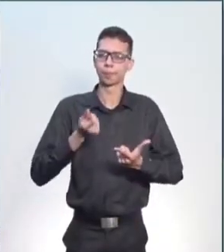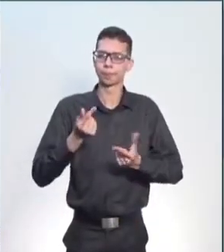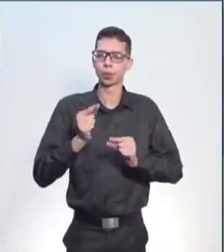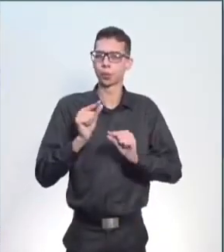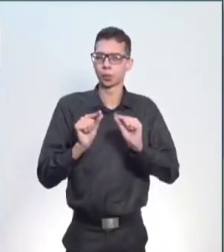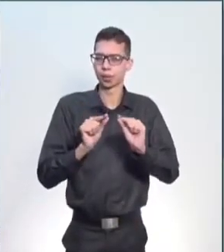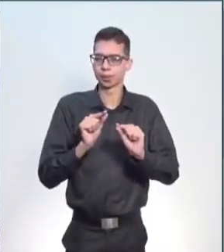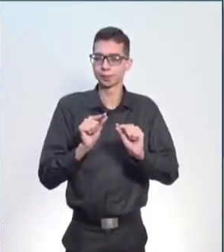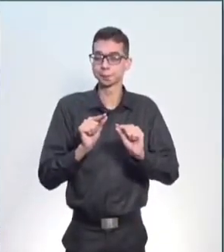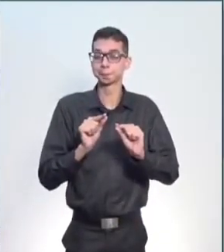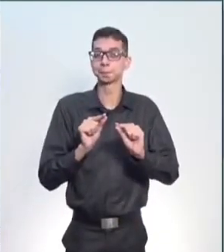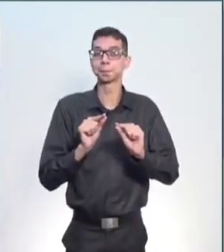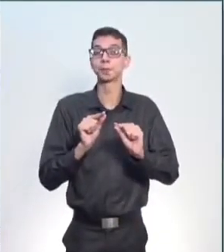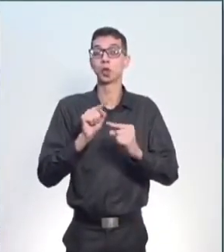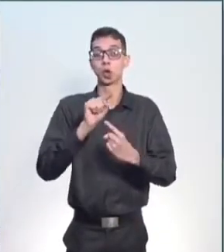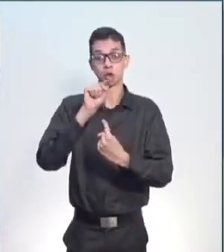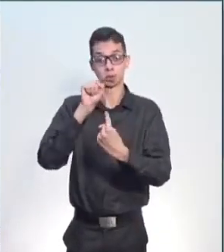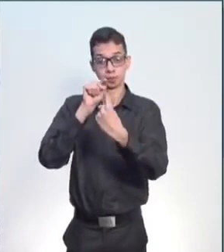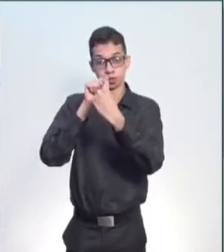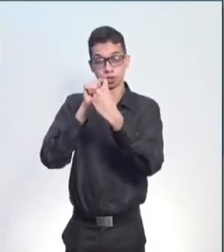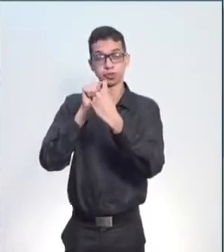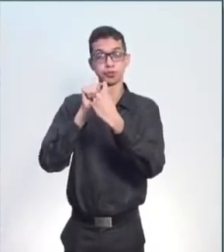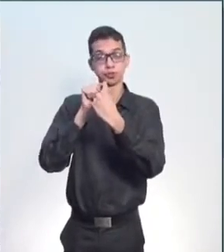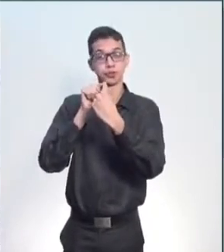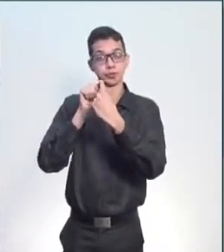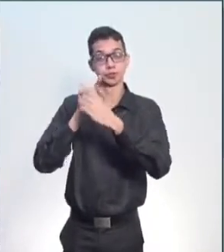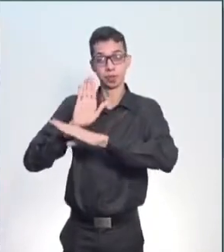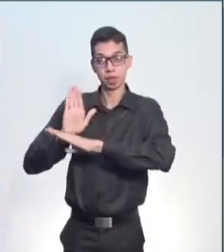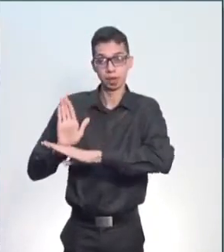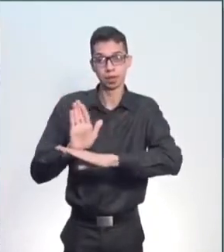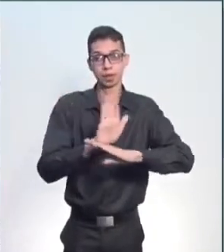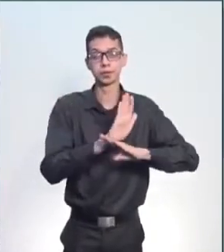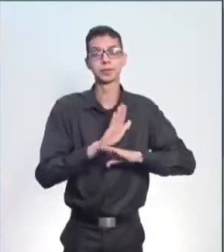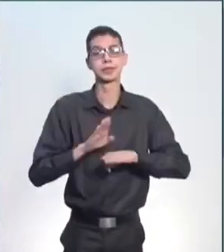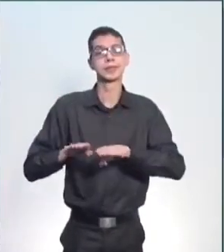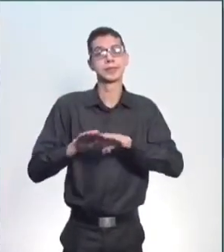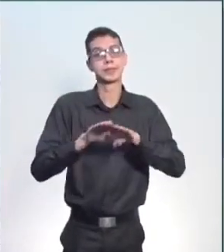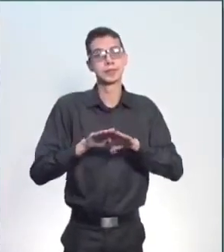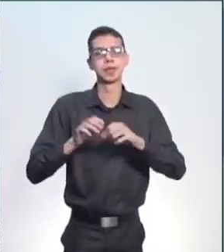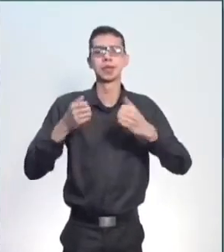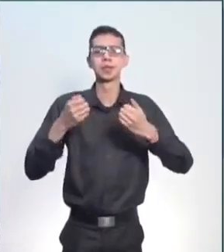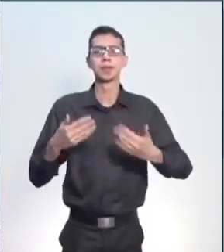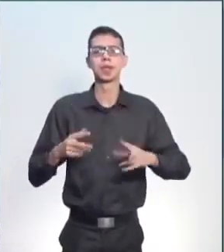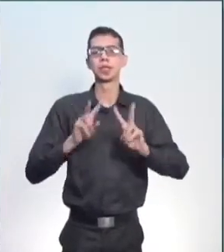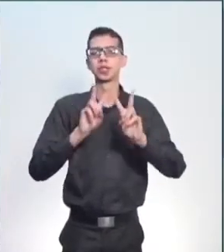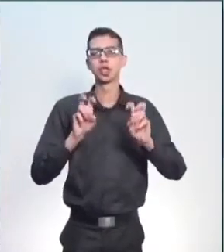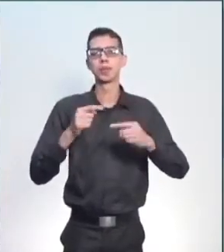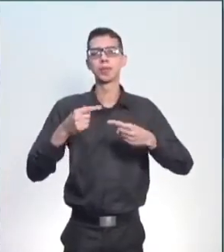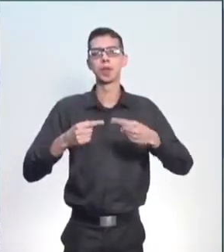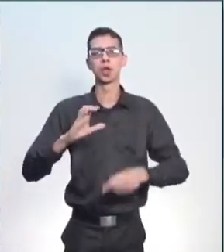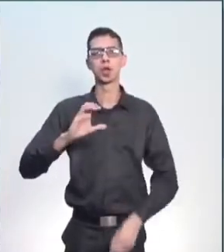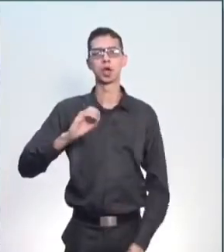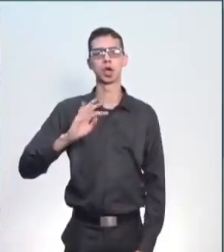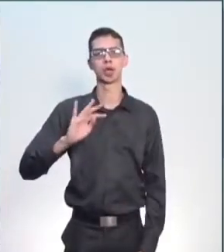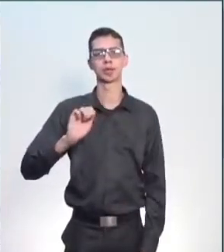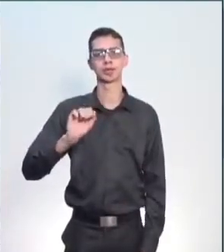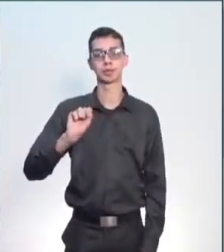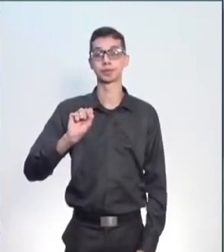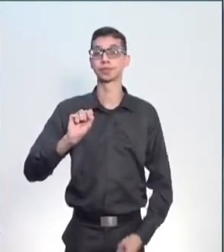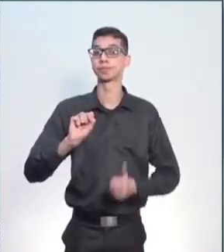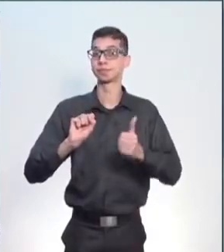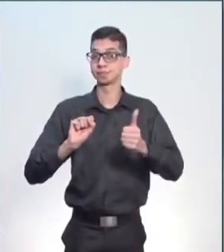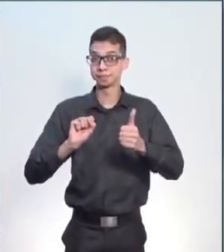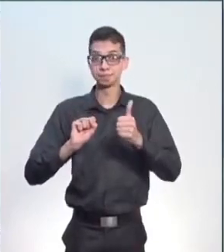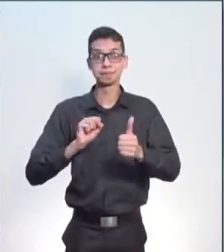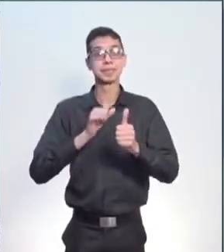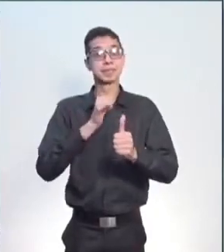esse bem comum, né? Quando a gente fala, que nem falaram da política de cotas. Gente, excelente exemplo, né? Quando a